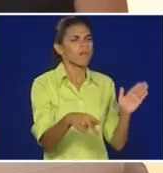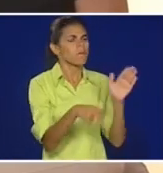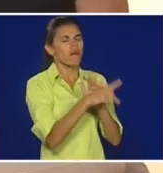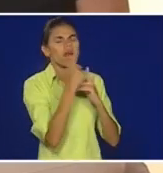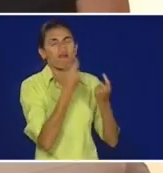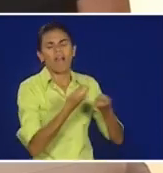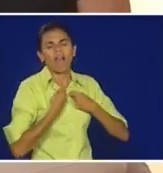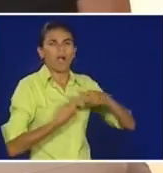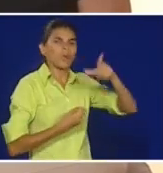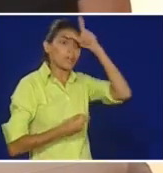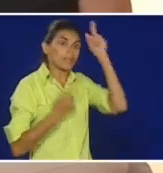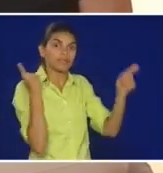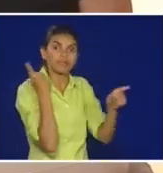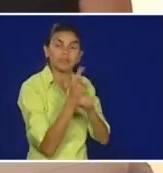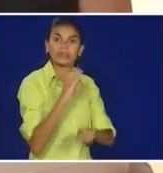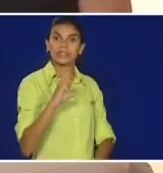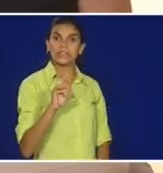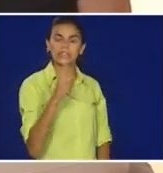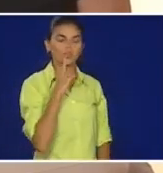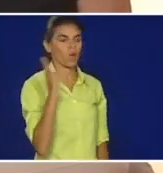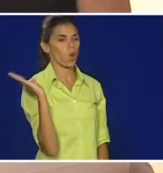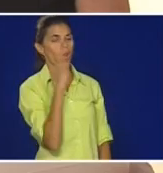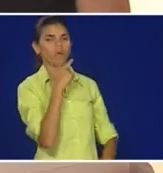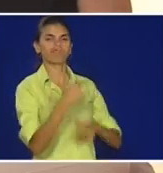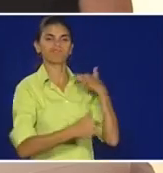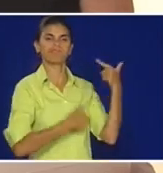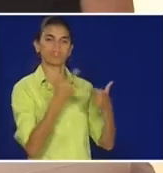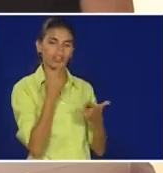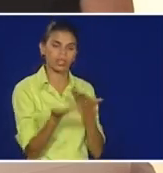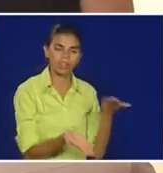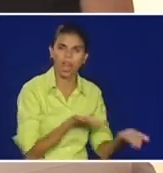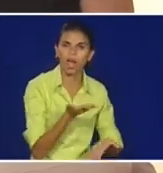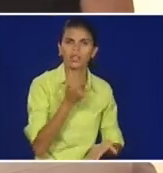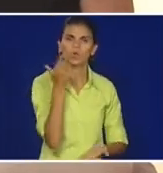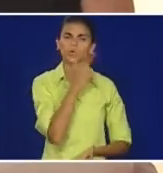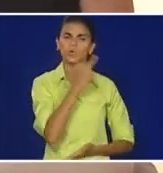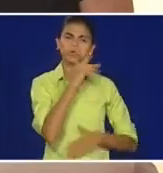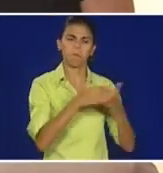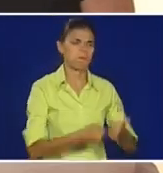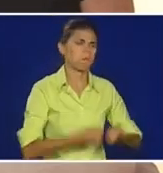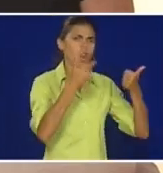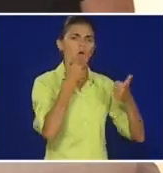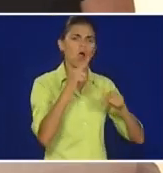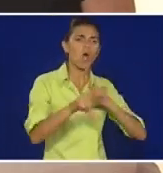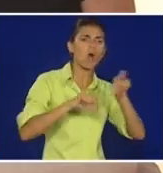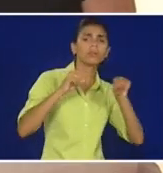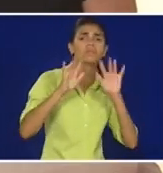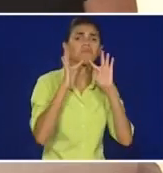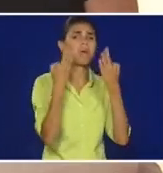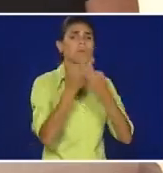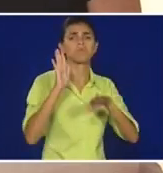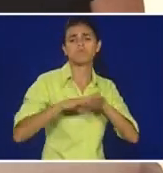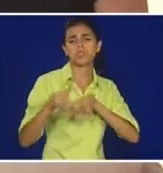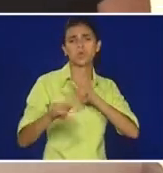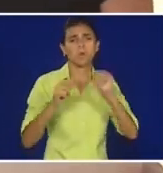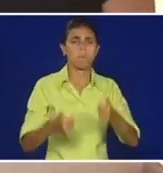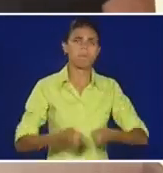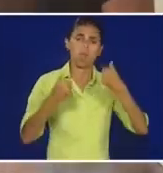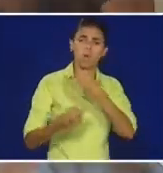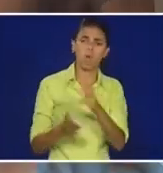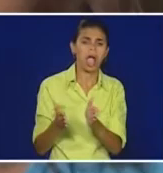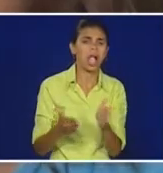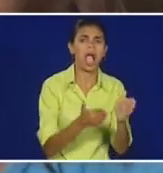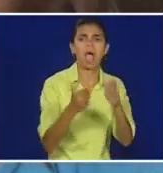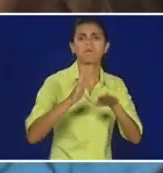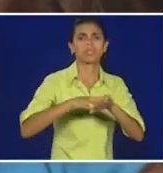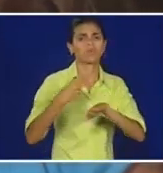o problema, mais fácil é tratar, melhores são os resultados, mais opções a família tem para poder escolher o caminho para cuidar